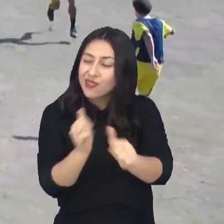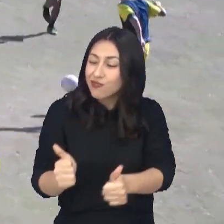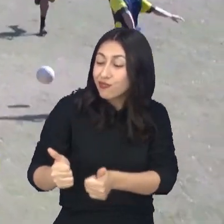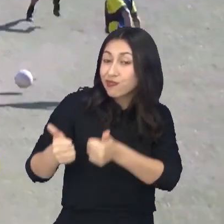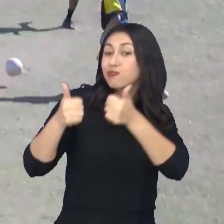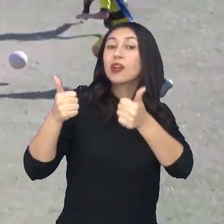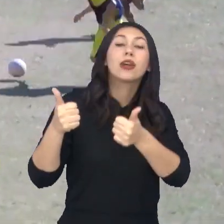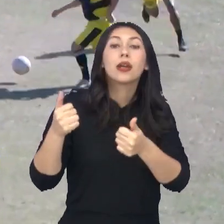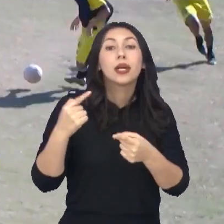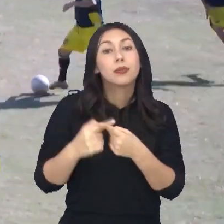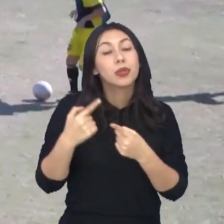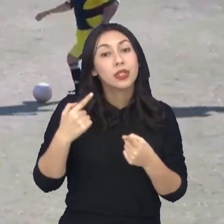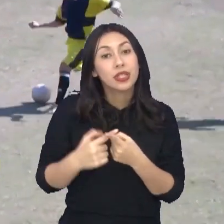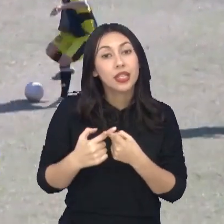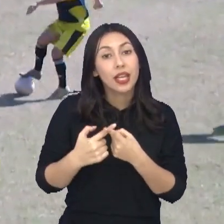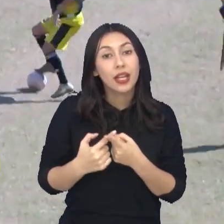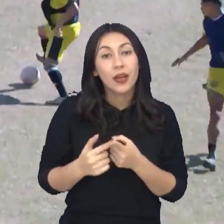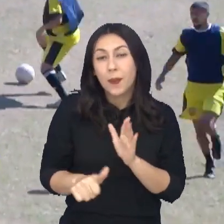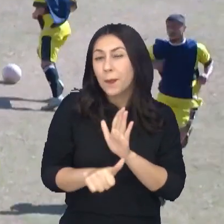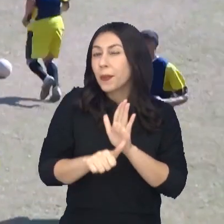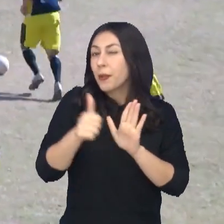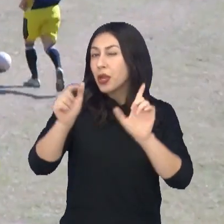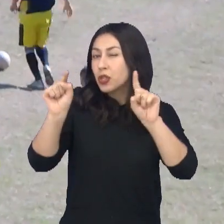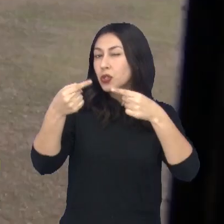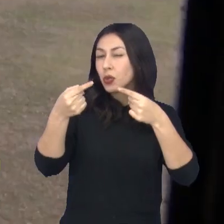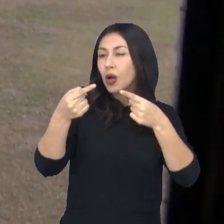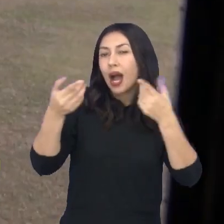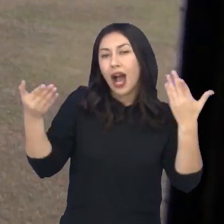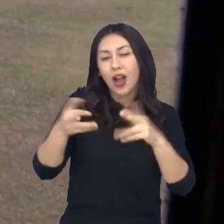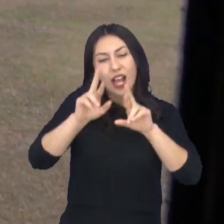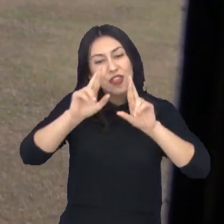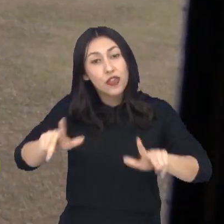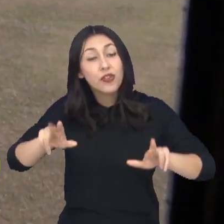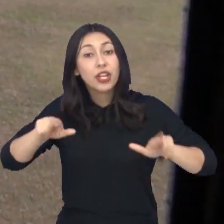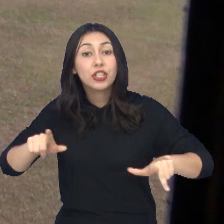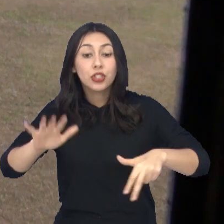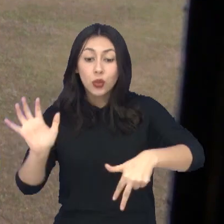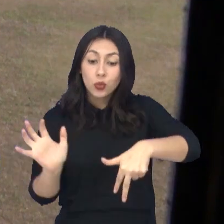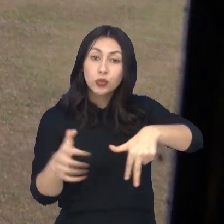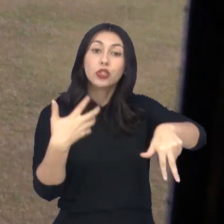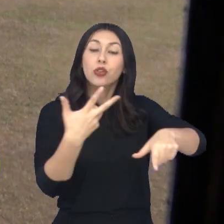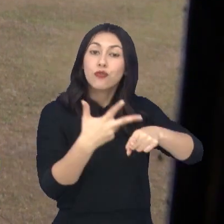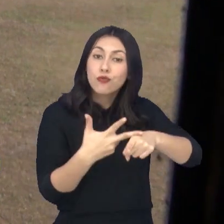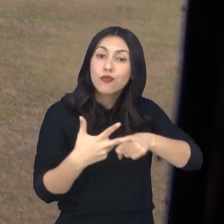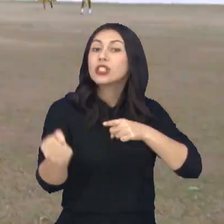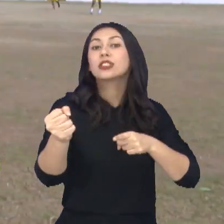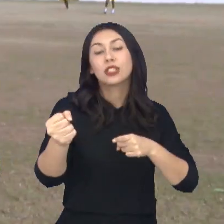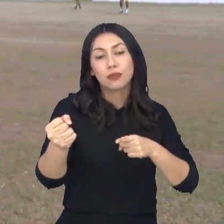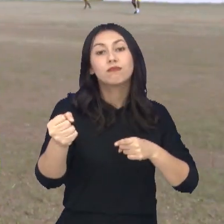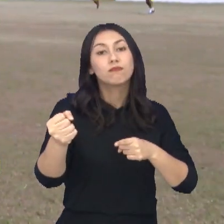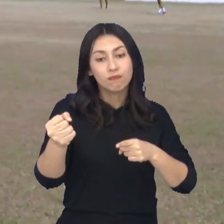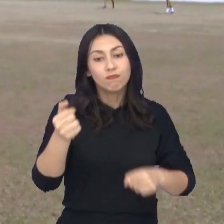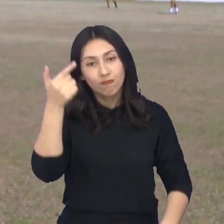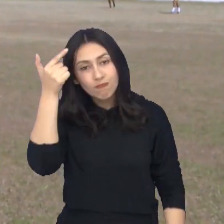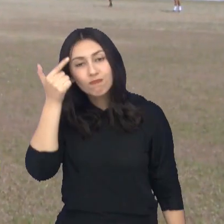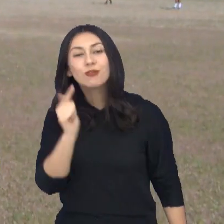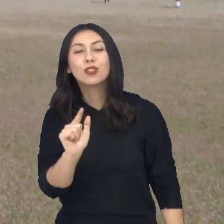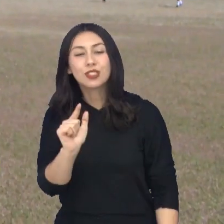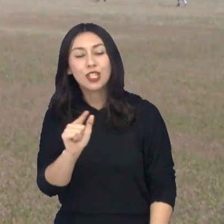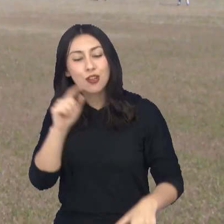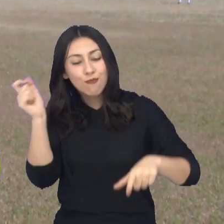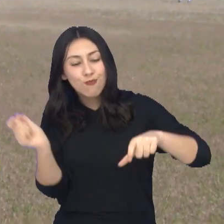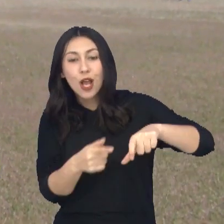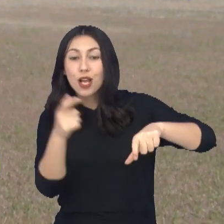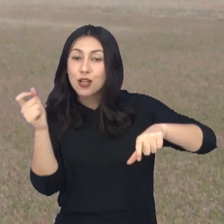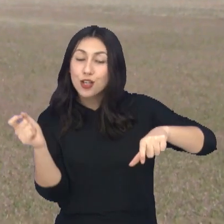que, diferente do que aconteceu no primeiro turno, dessa vez o Tigre do Vale possa rugir mais alto e conseguir vencer as